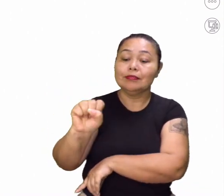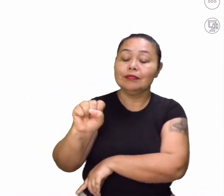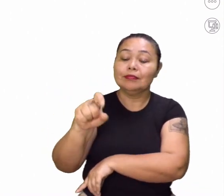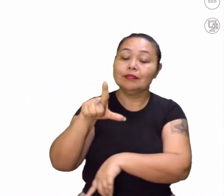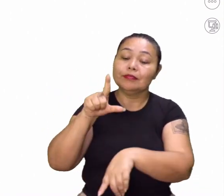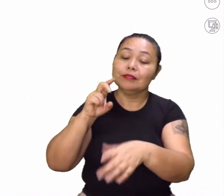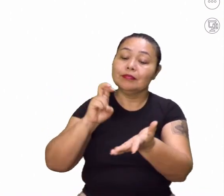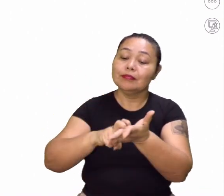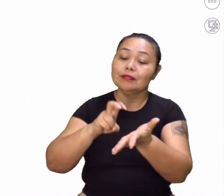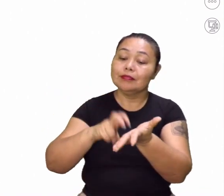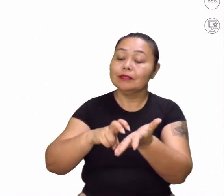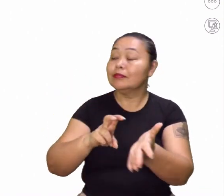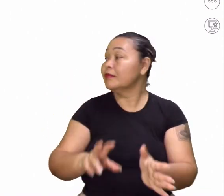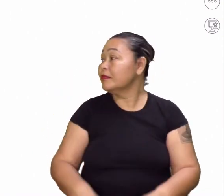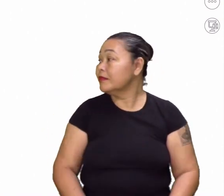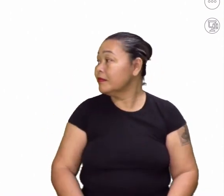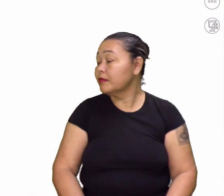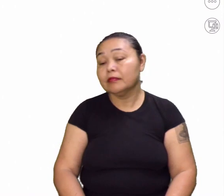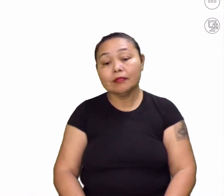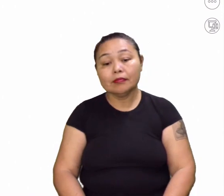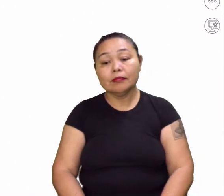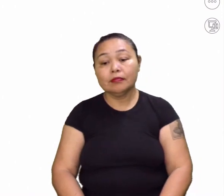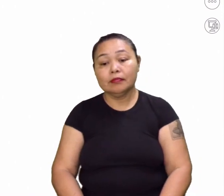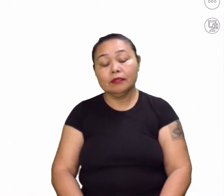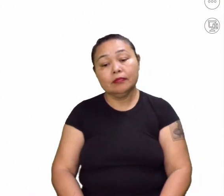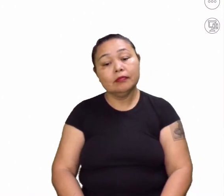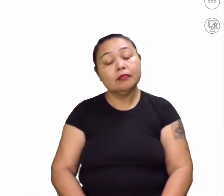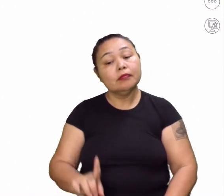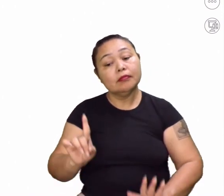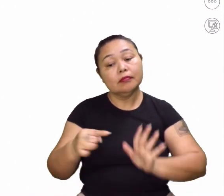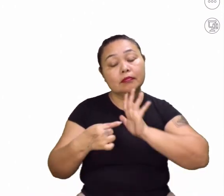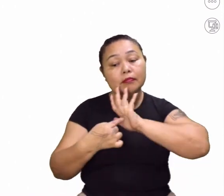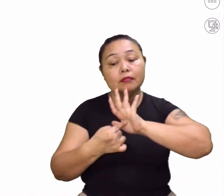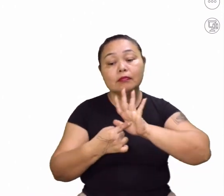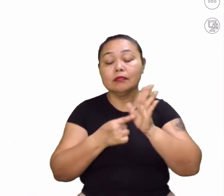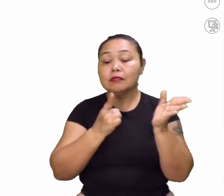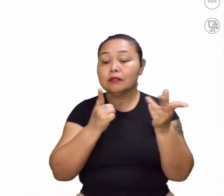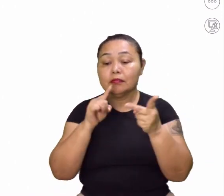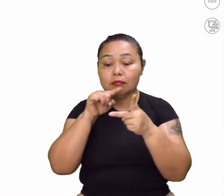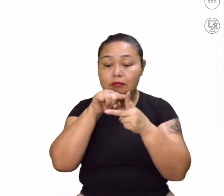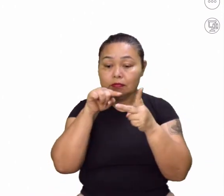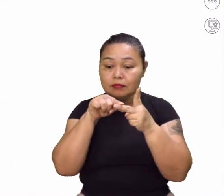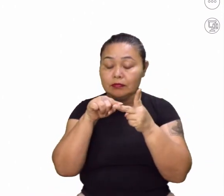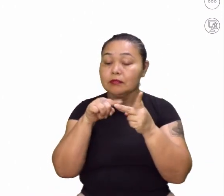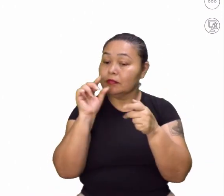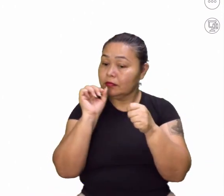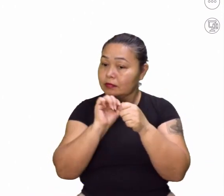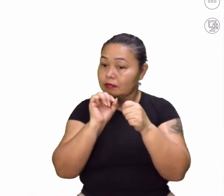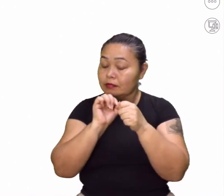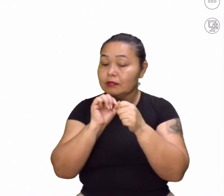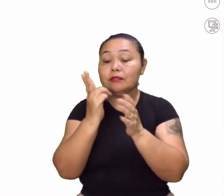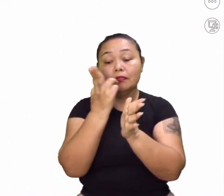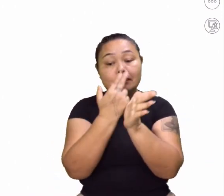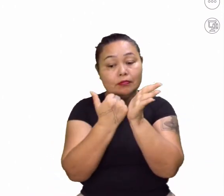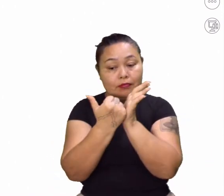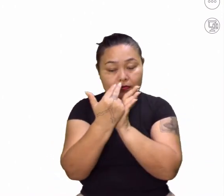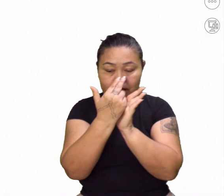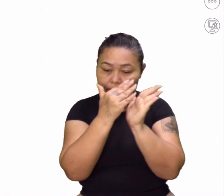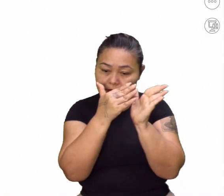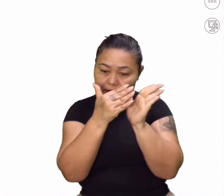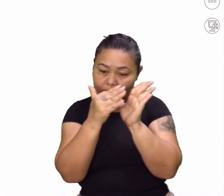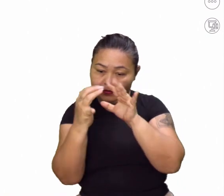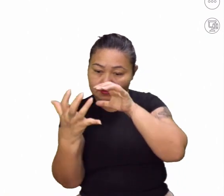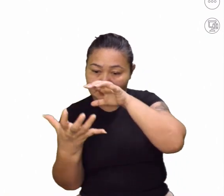8 horas da manhã. Rogério, tu mostrou 2 formas de fazer, né? Exatamente. Desenhando o